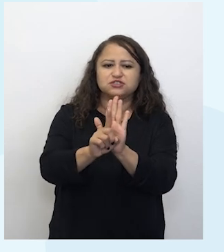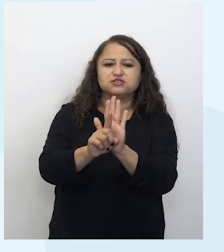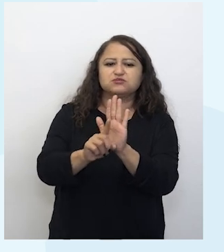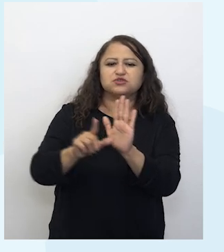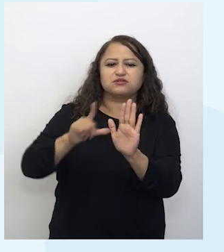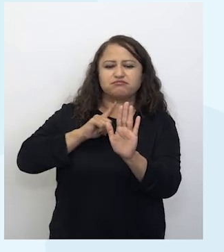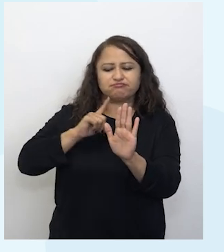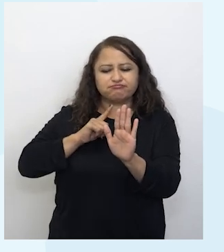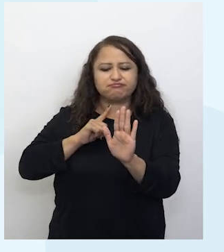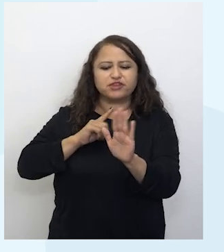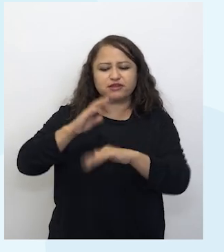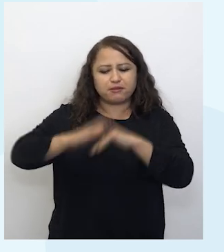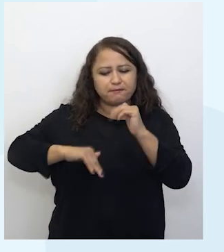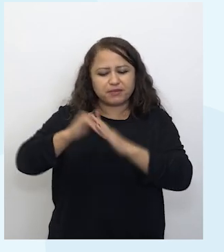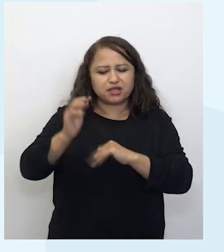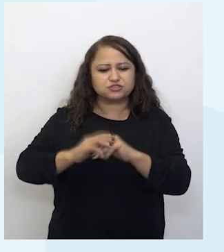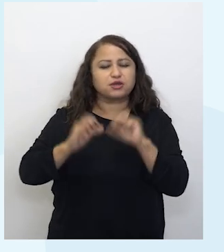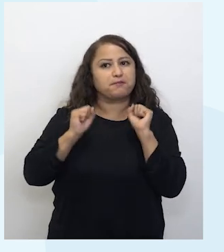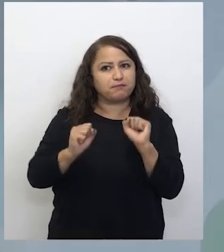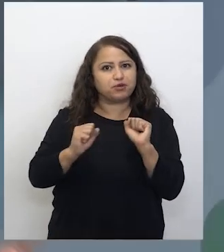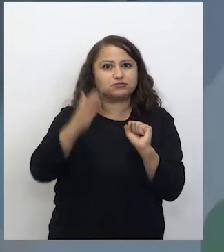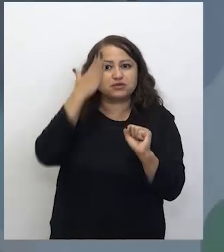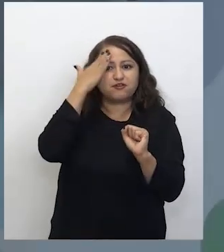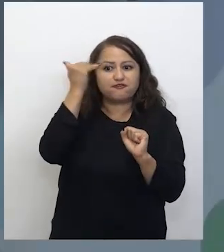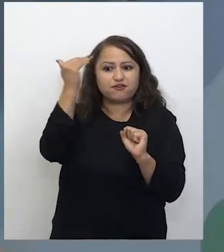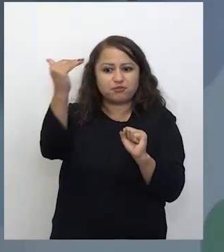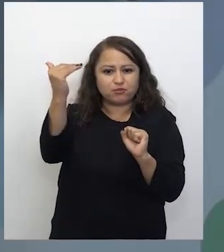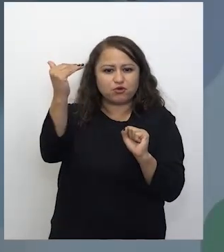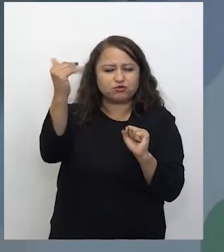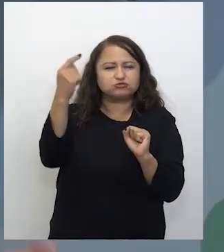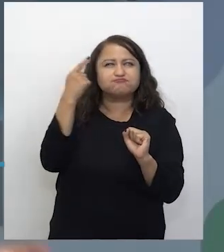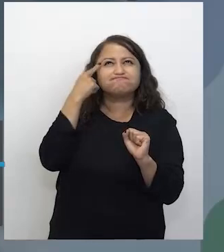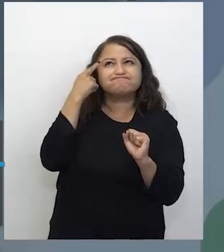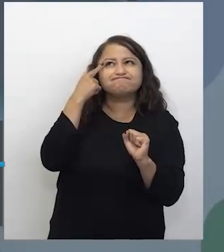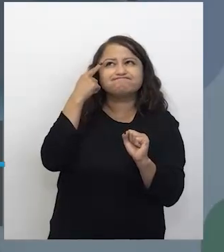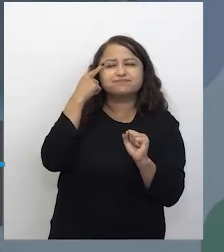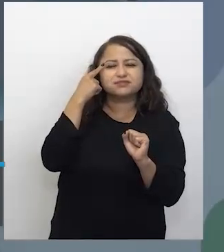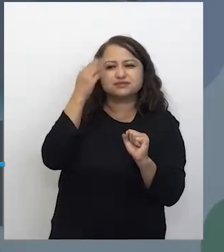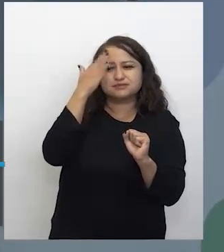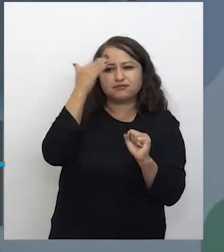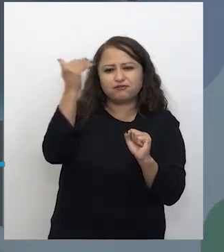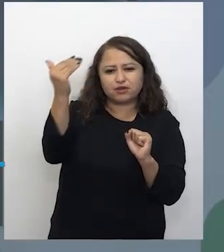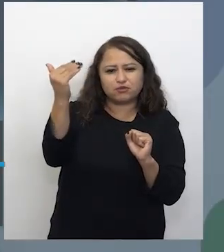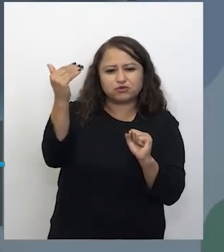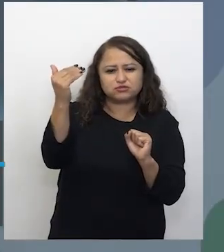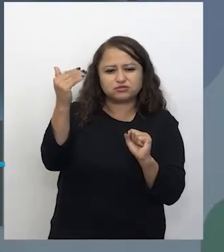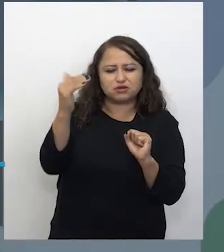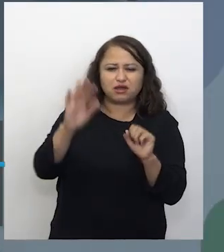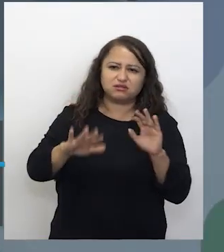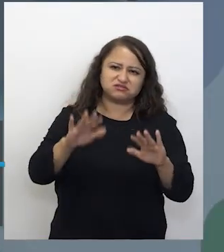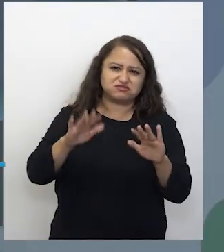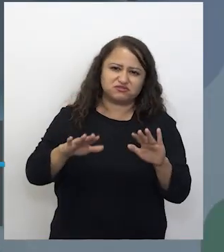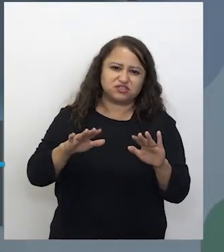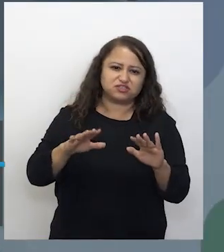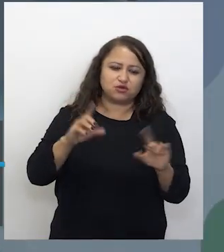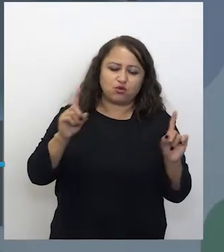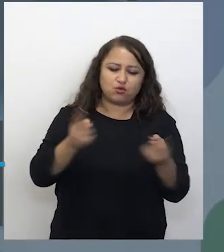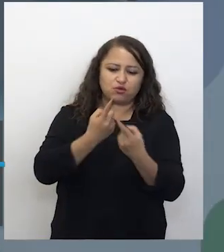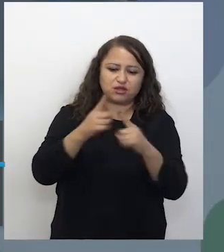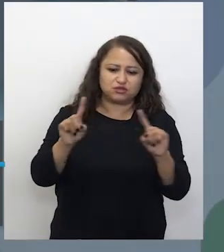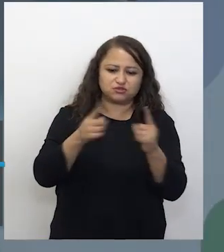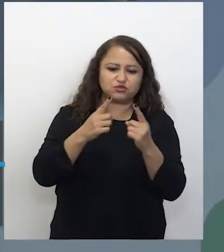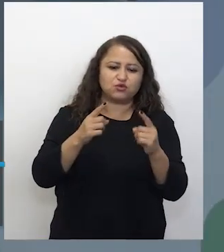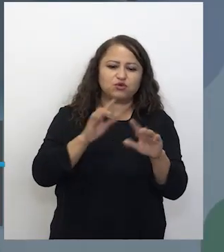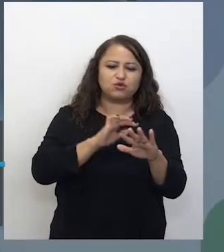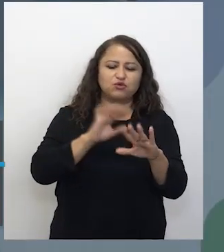A gente pode pensar em alguém famoso. Eu sei que muitos alunos vão falar de algum cantor, de algum